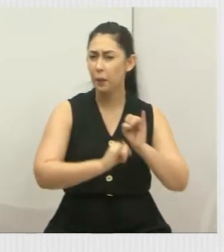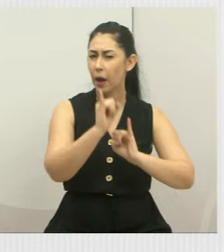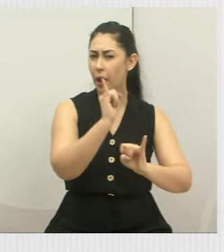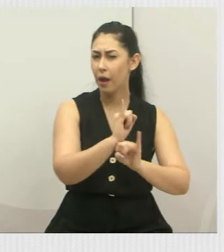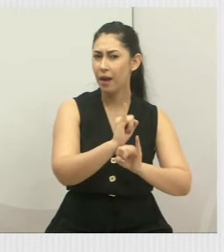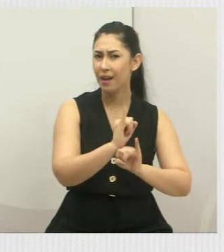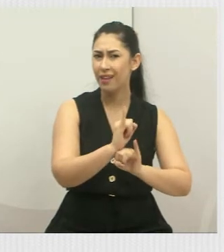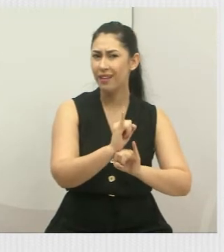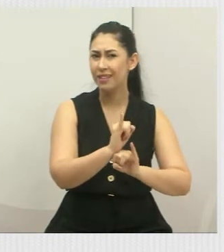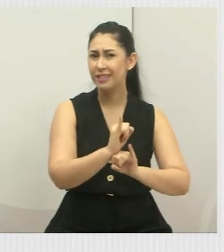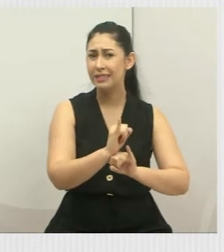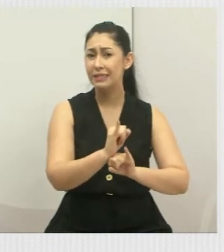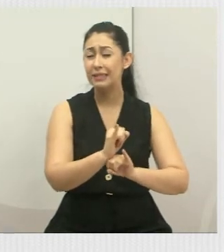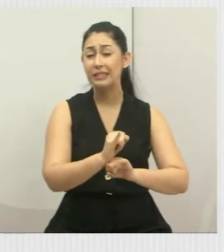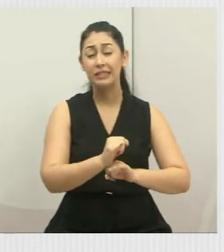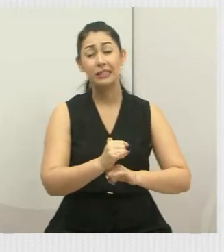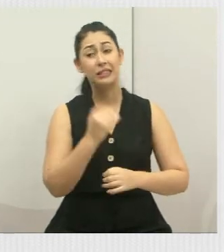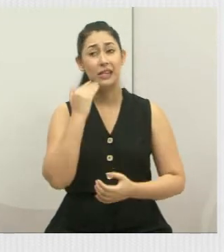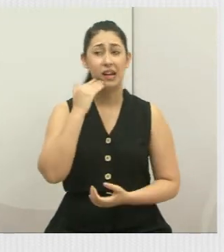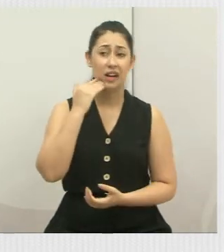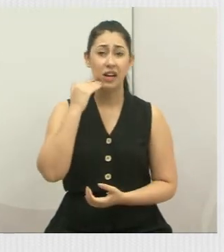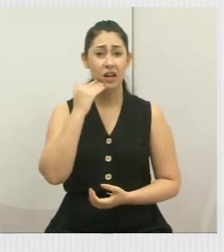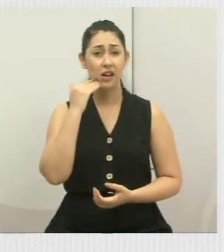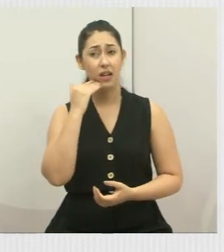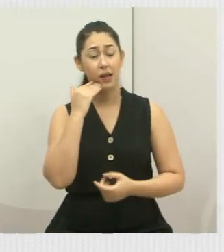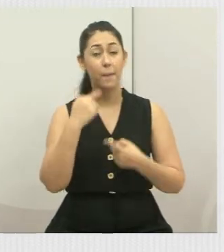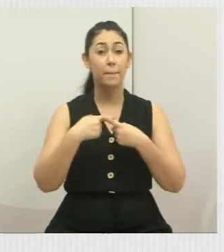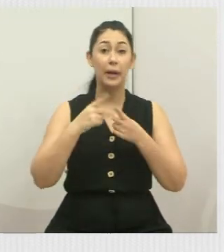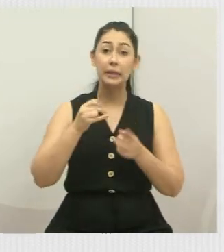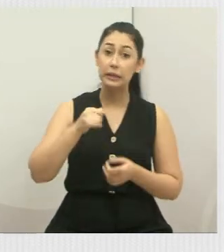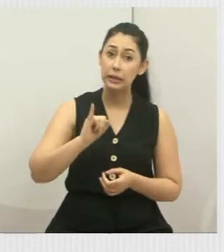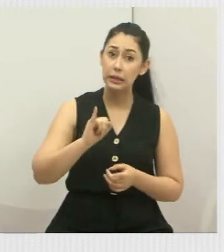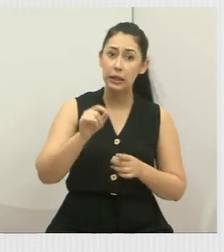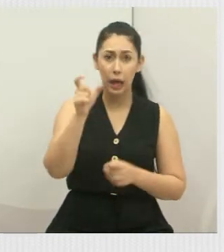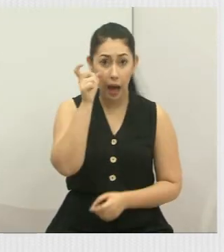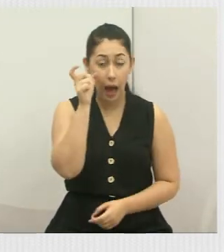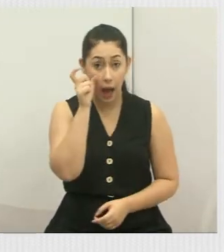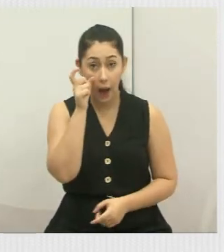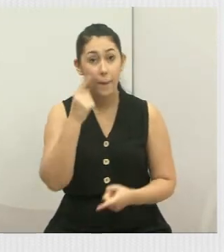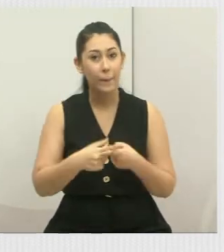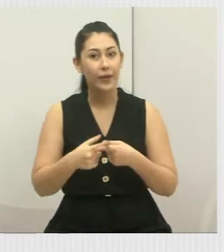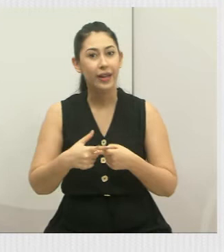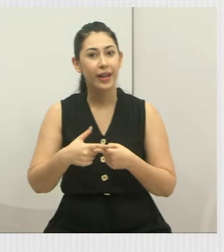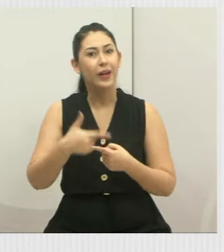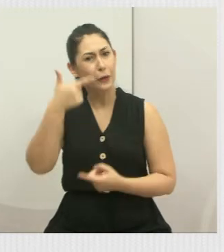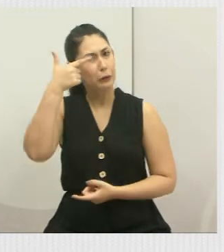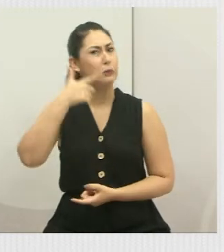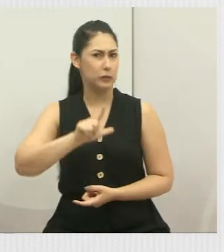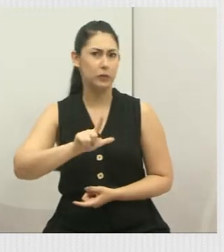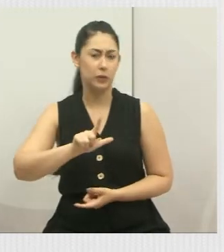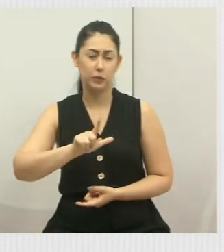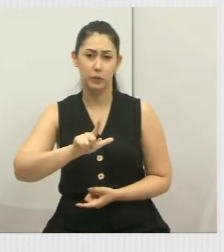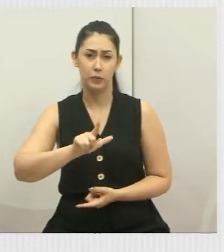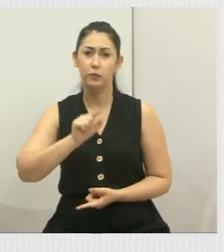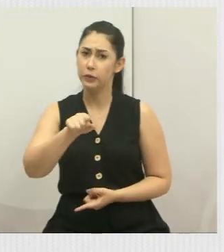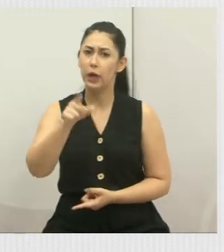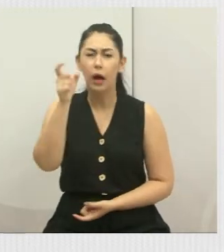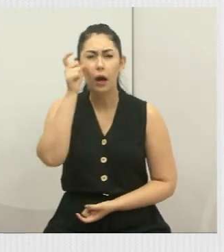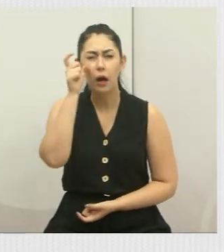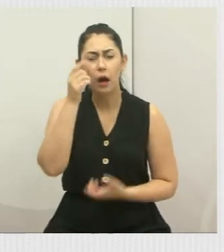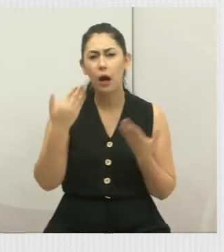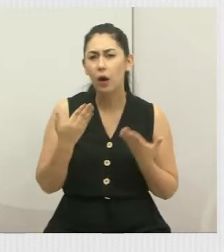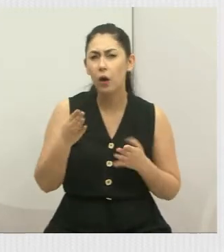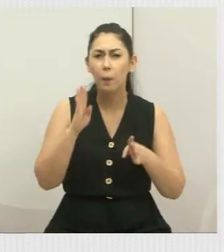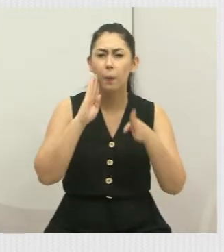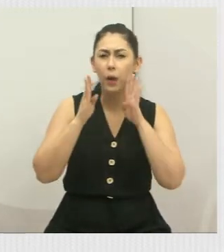está funcionando lá no formulário. Mas se você está nos assistindo, você já tem esse link, né? Você deve estar nos assistindo agora